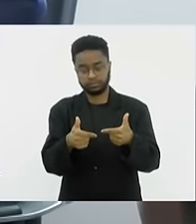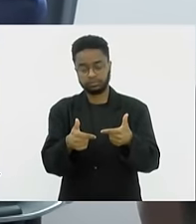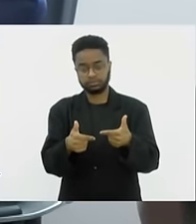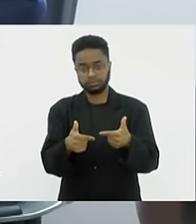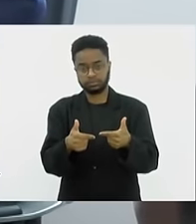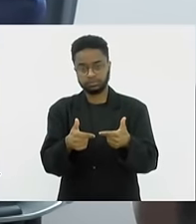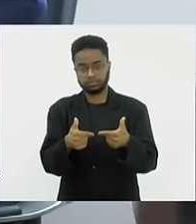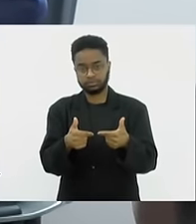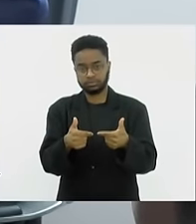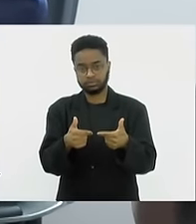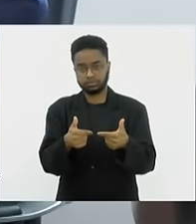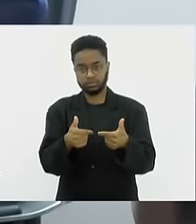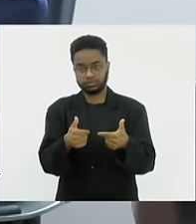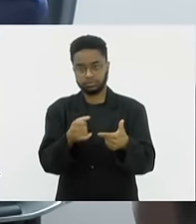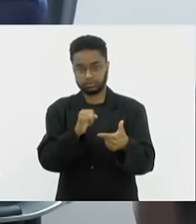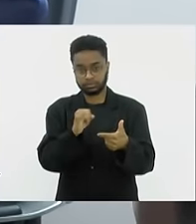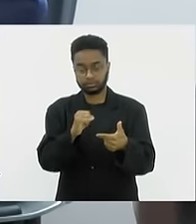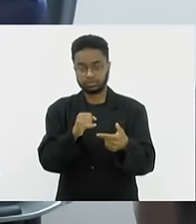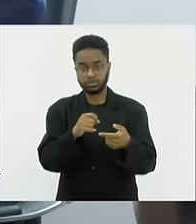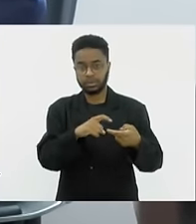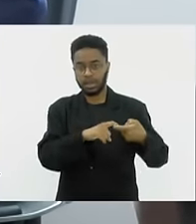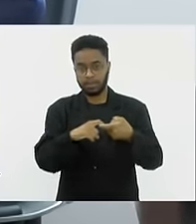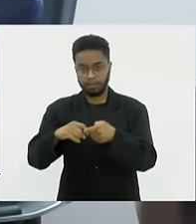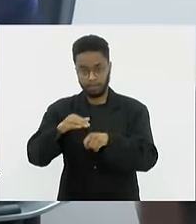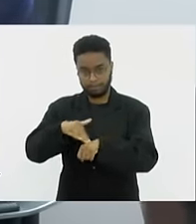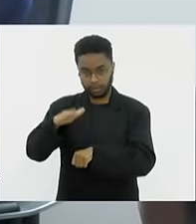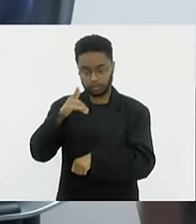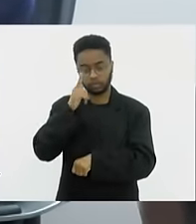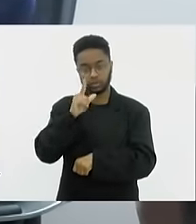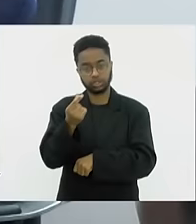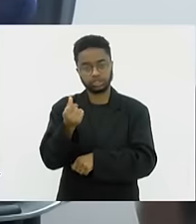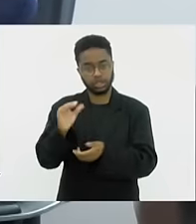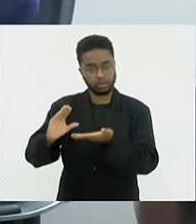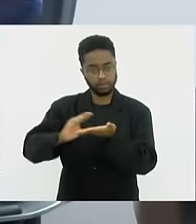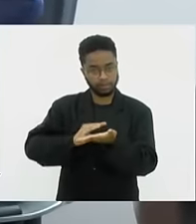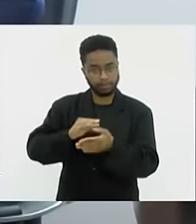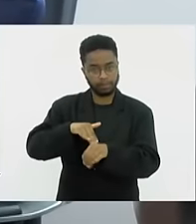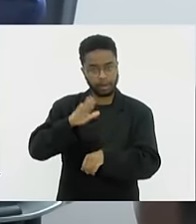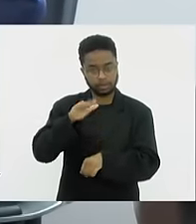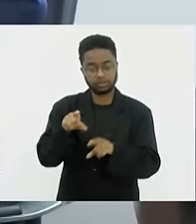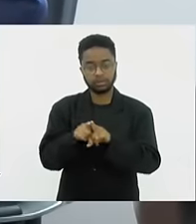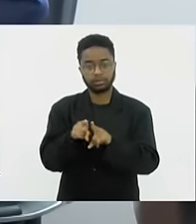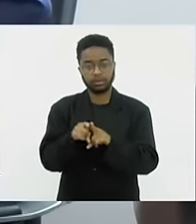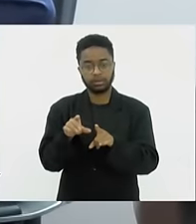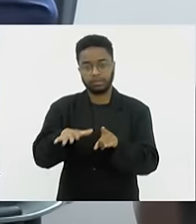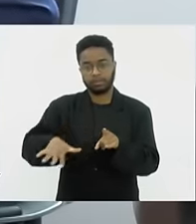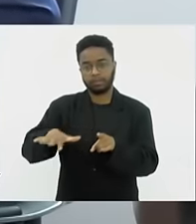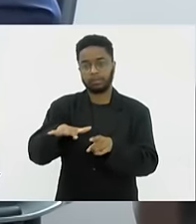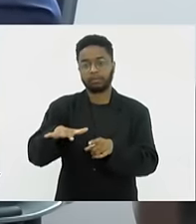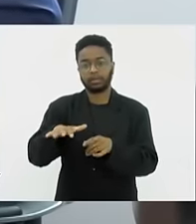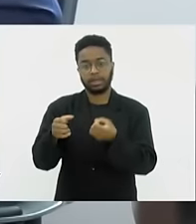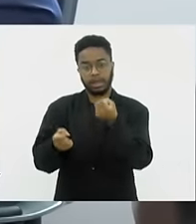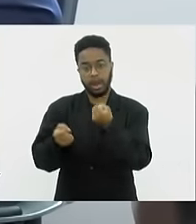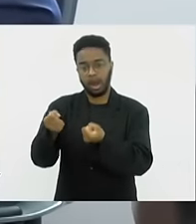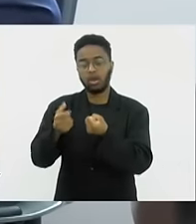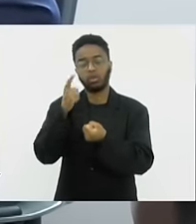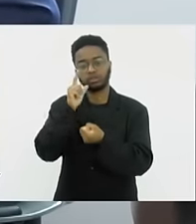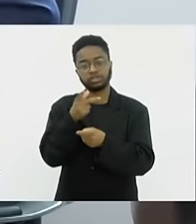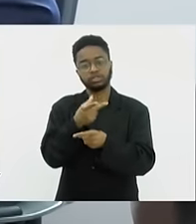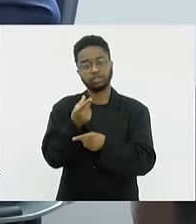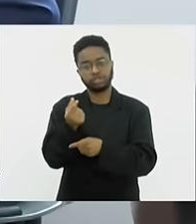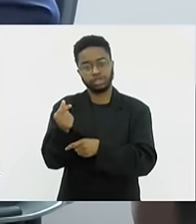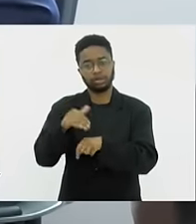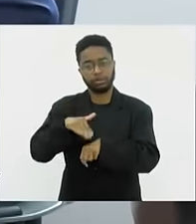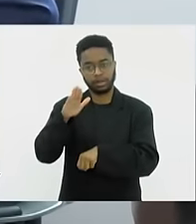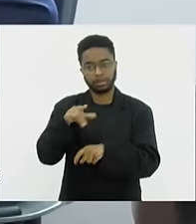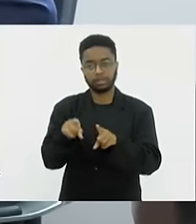que quanto mais se reboca, mais se ganha, quanto mais pátio, carro no pátio, mais se ganha, quanto mais